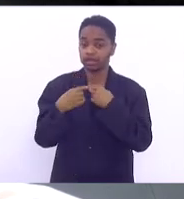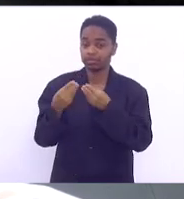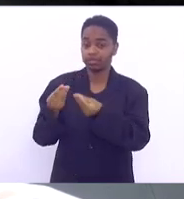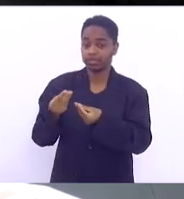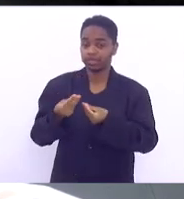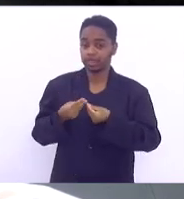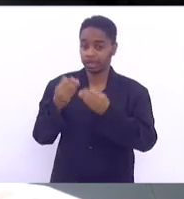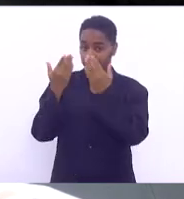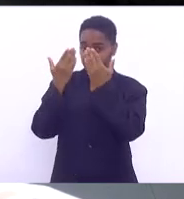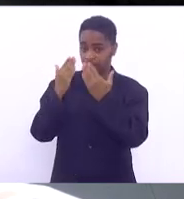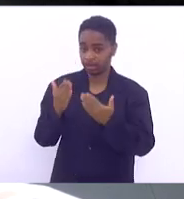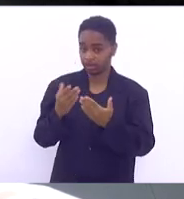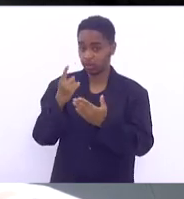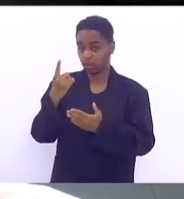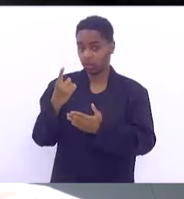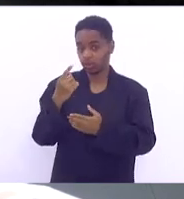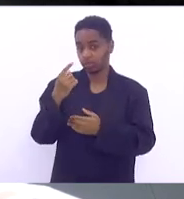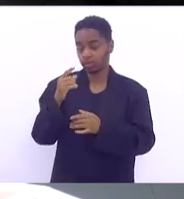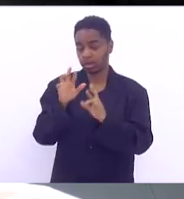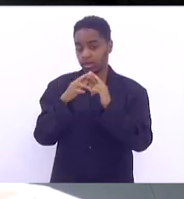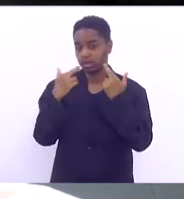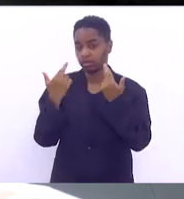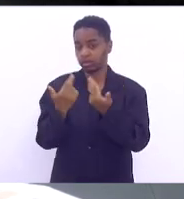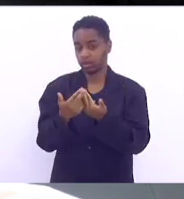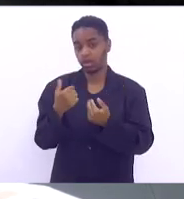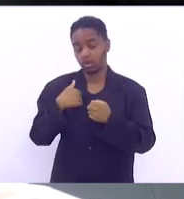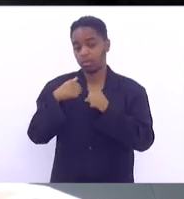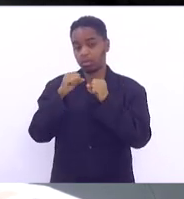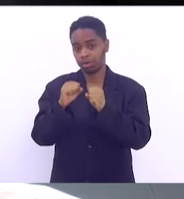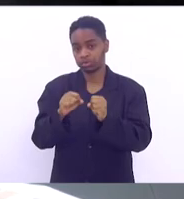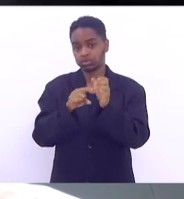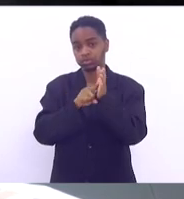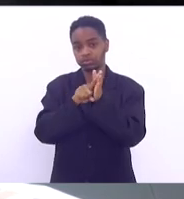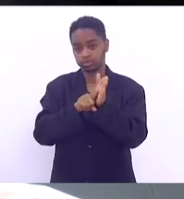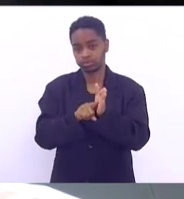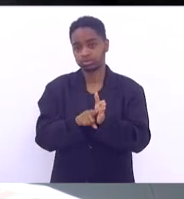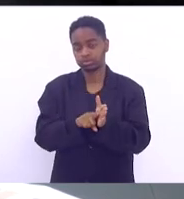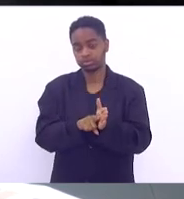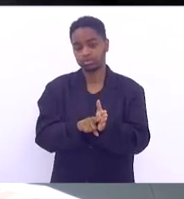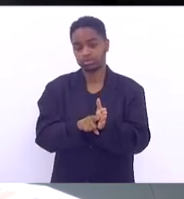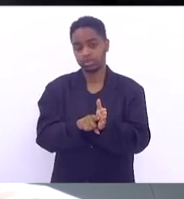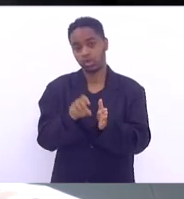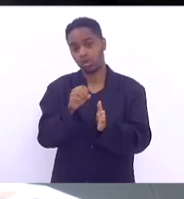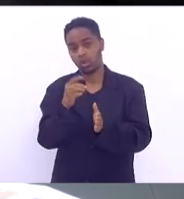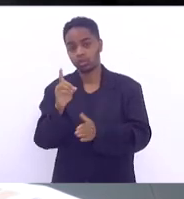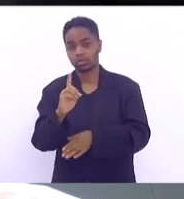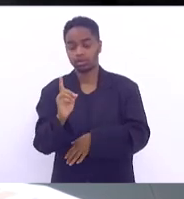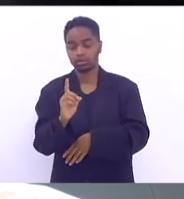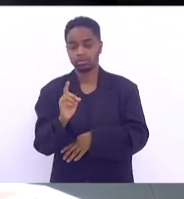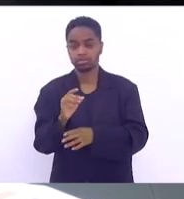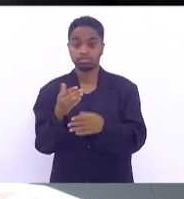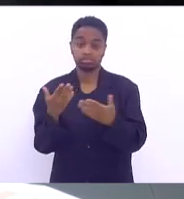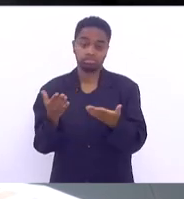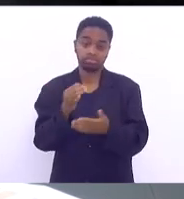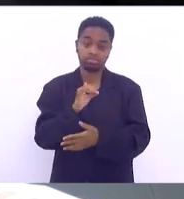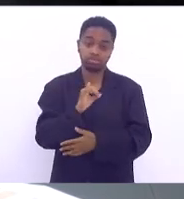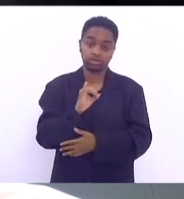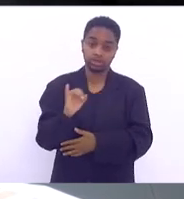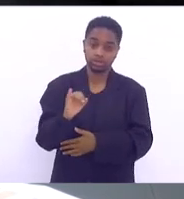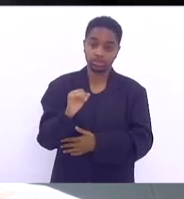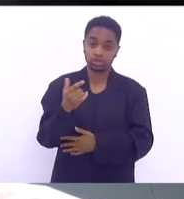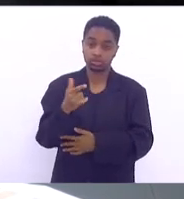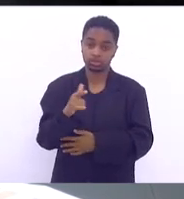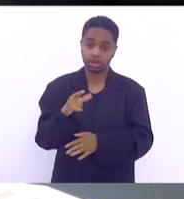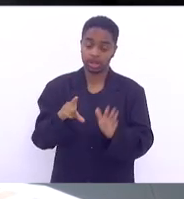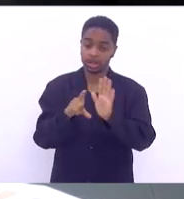por apenas uma sessão, eu verifico essa possibilidade ou não. Se não tiver essa